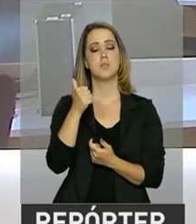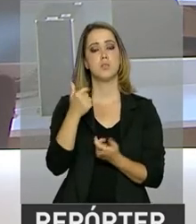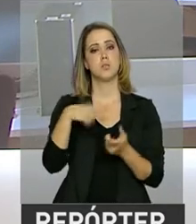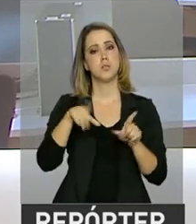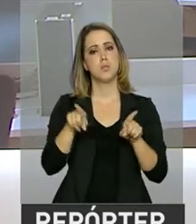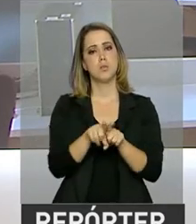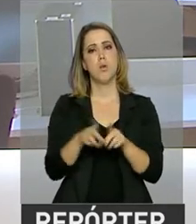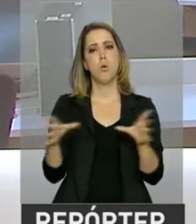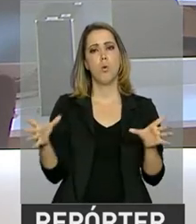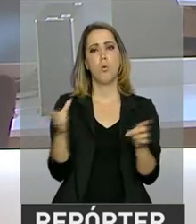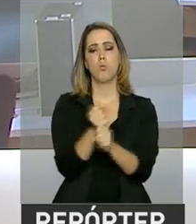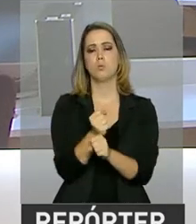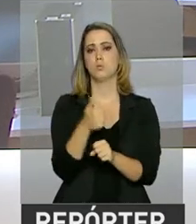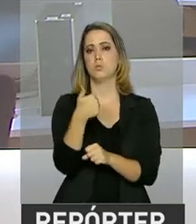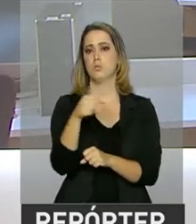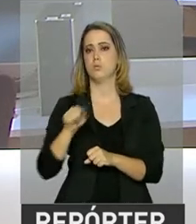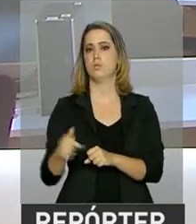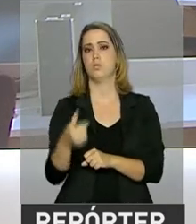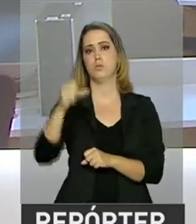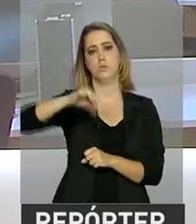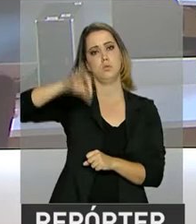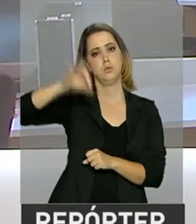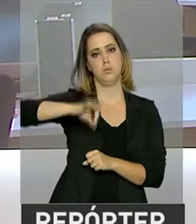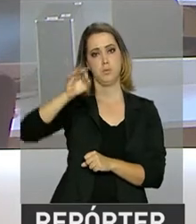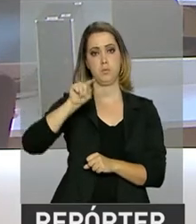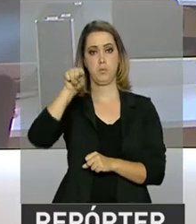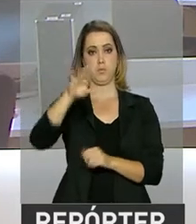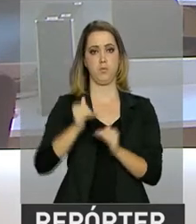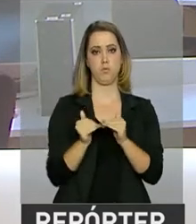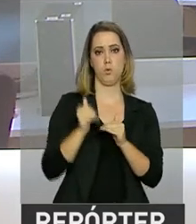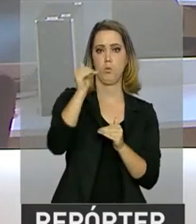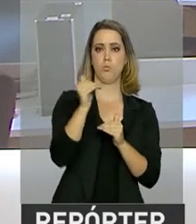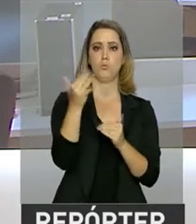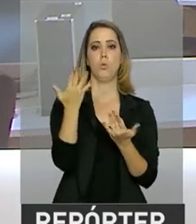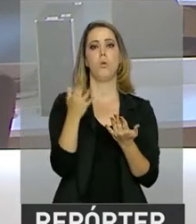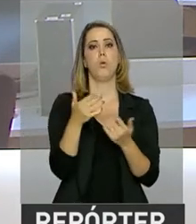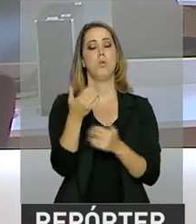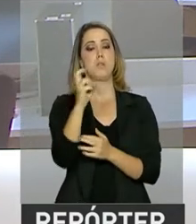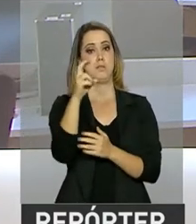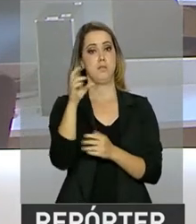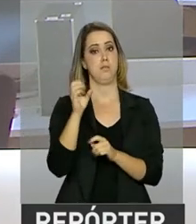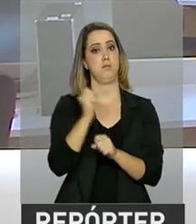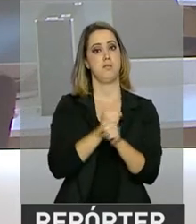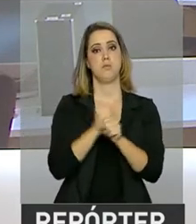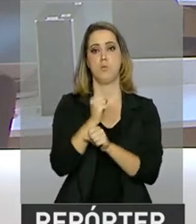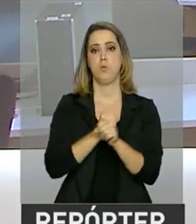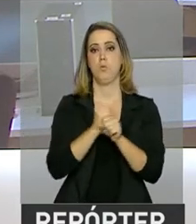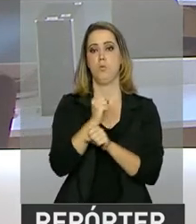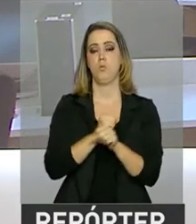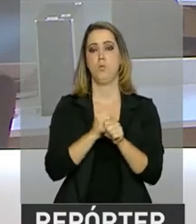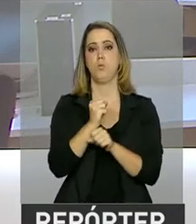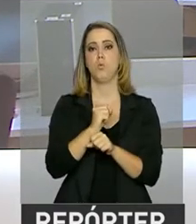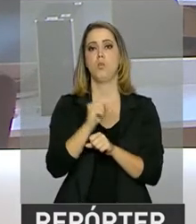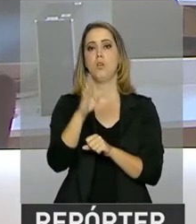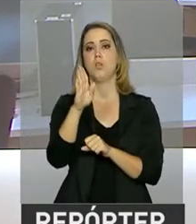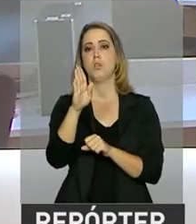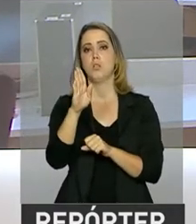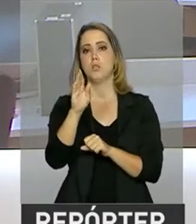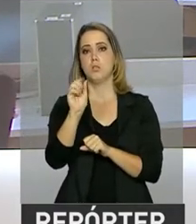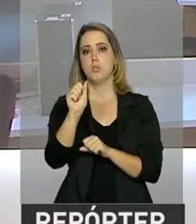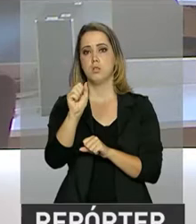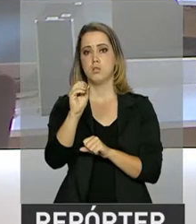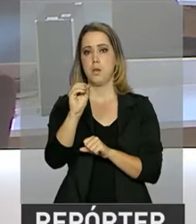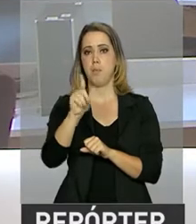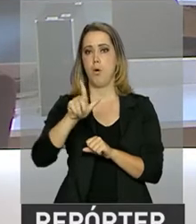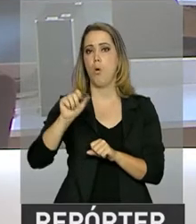em alta de 1,9%. Esse foi o maior nível em quase 5 anos. A Bolsa não tinha uma pontuação de